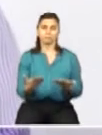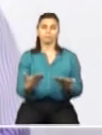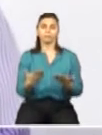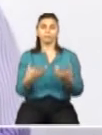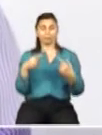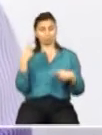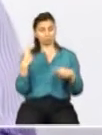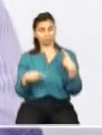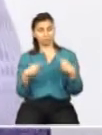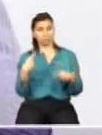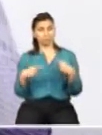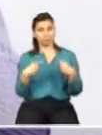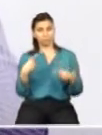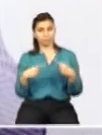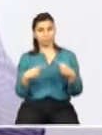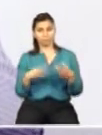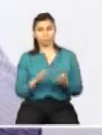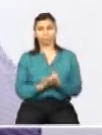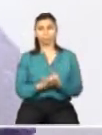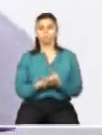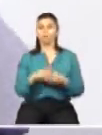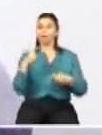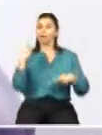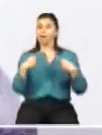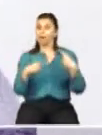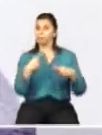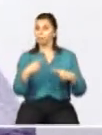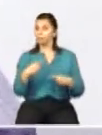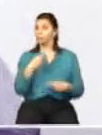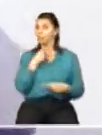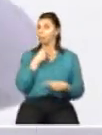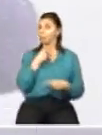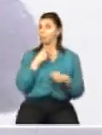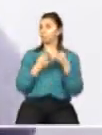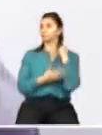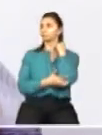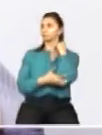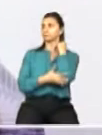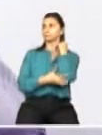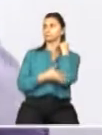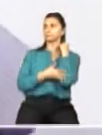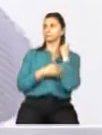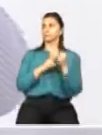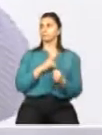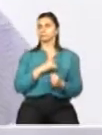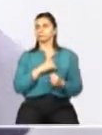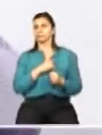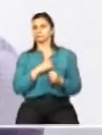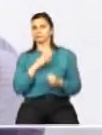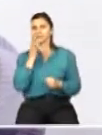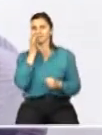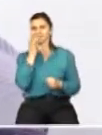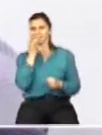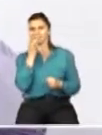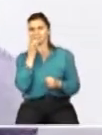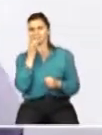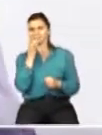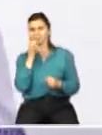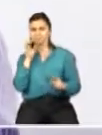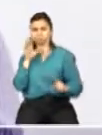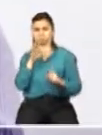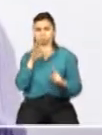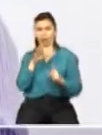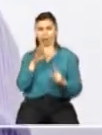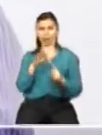política. Eu acho que a política não pode haver ciúmes, invejas, perseguições. Aí não